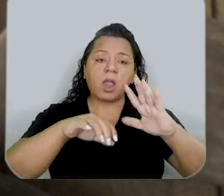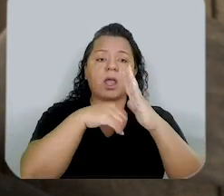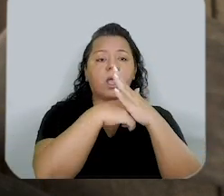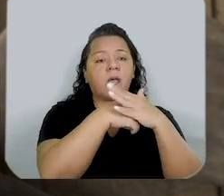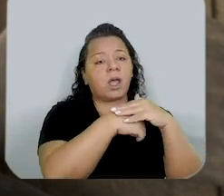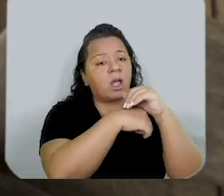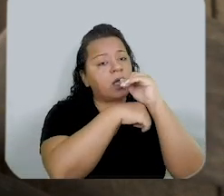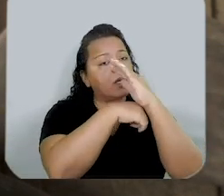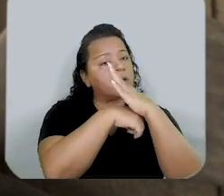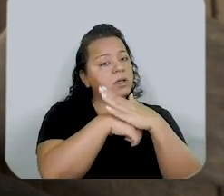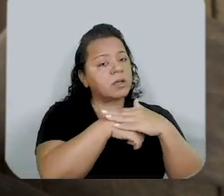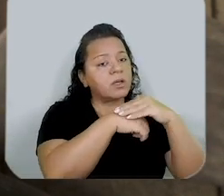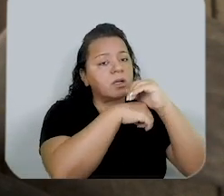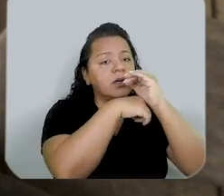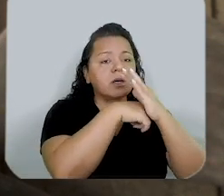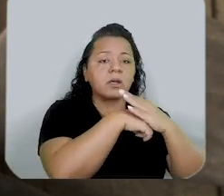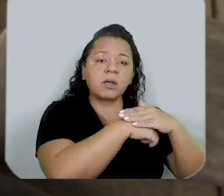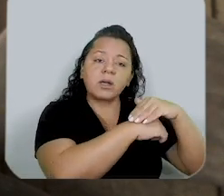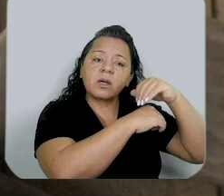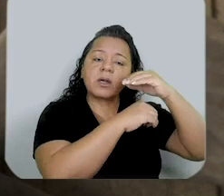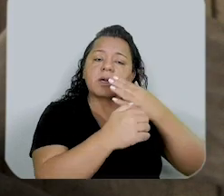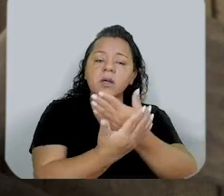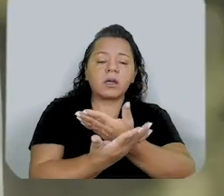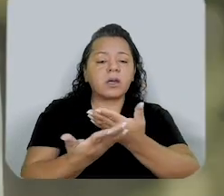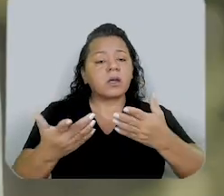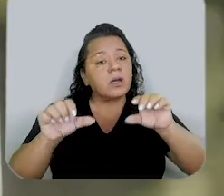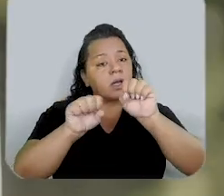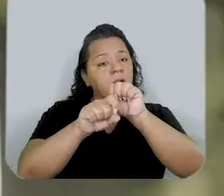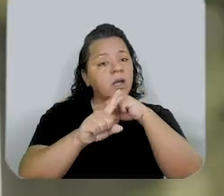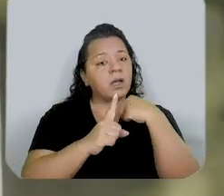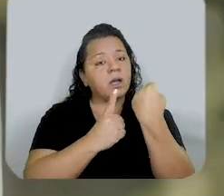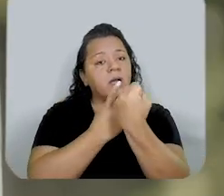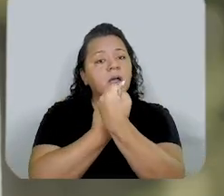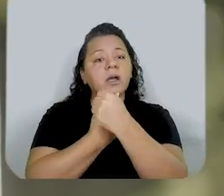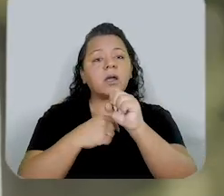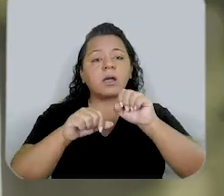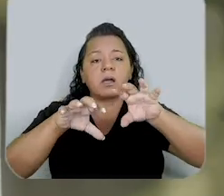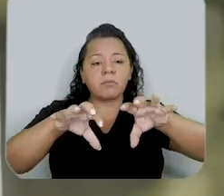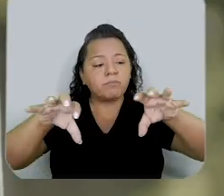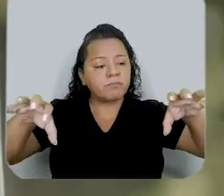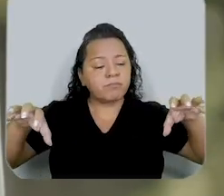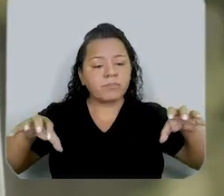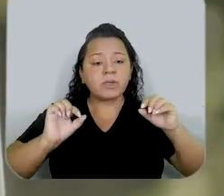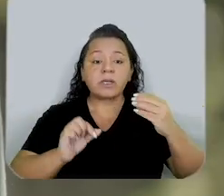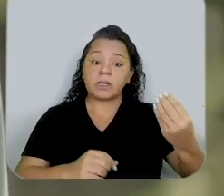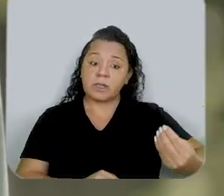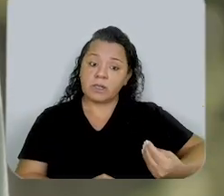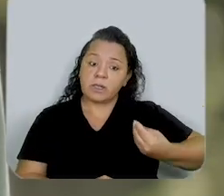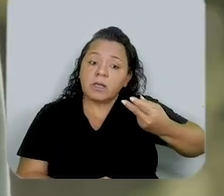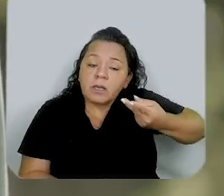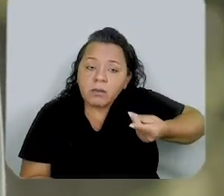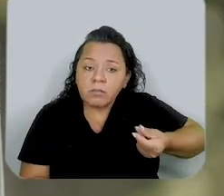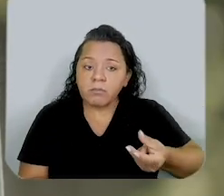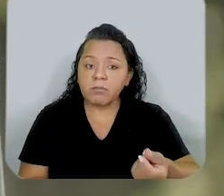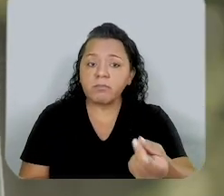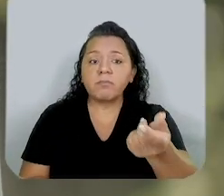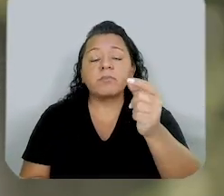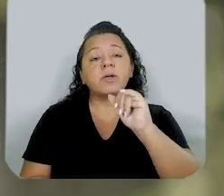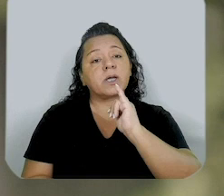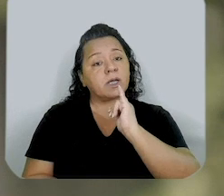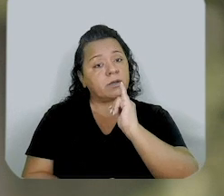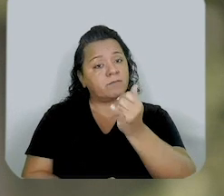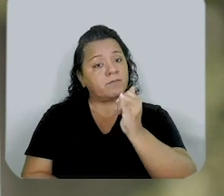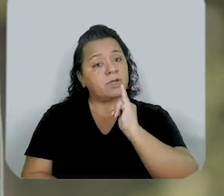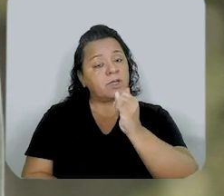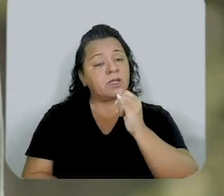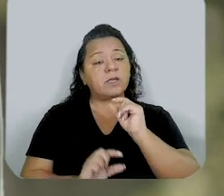da sociedade para que ele possa existir sempre. Nós estamos falando da maior fonte de plantas, nós estamos falando de mais de